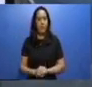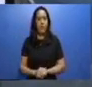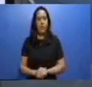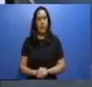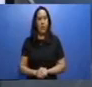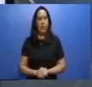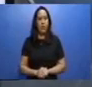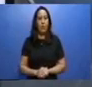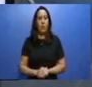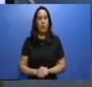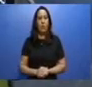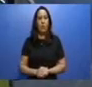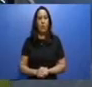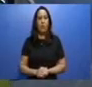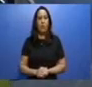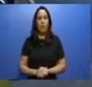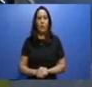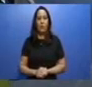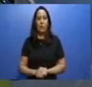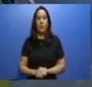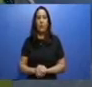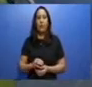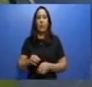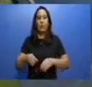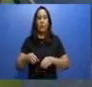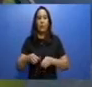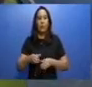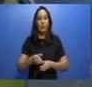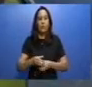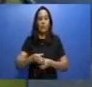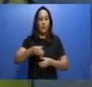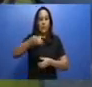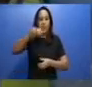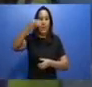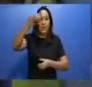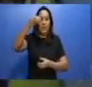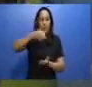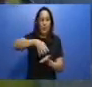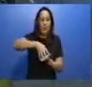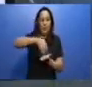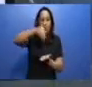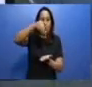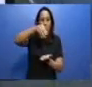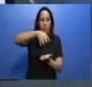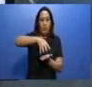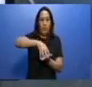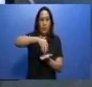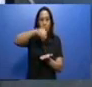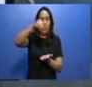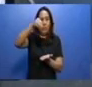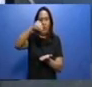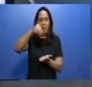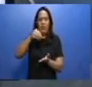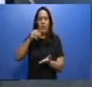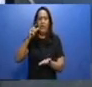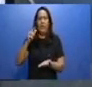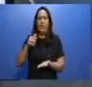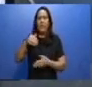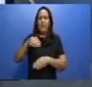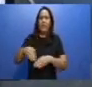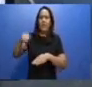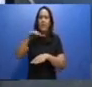Colocar um cilindro e um cone em pé, apoiando sobre uma folha de papel